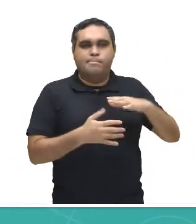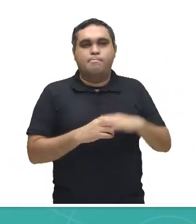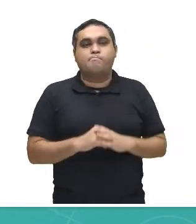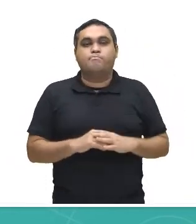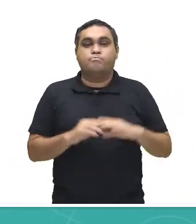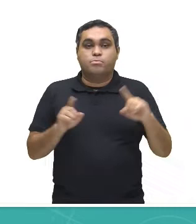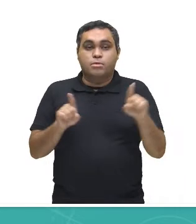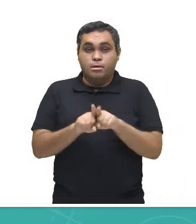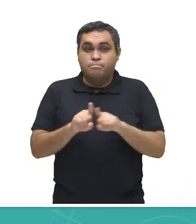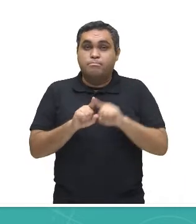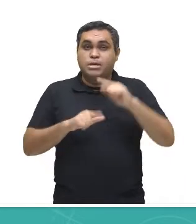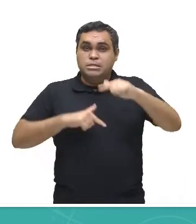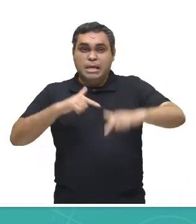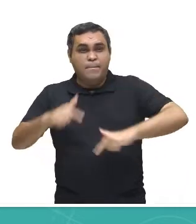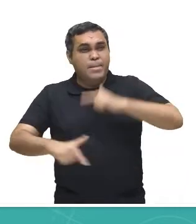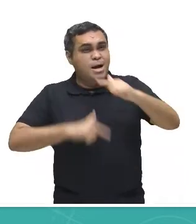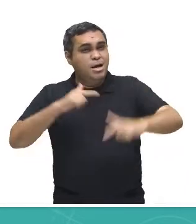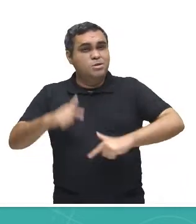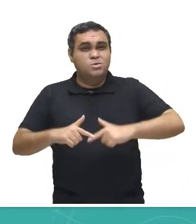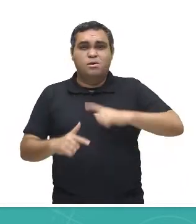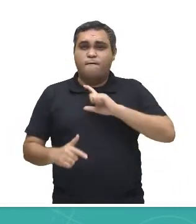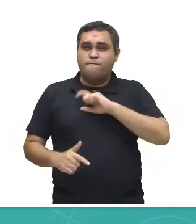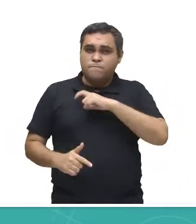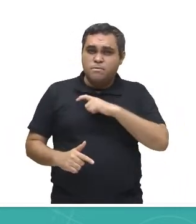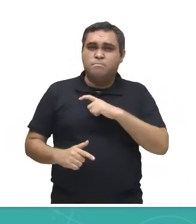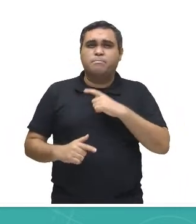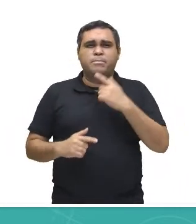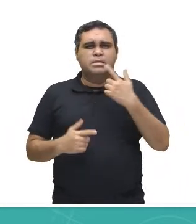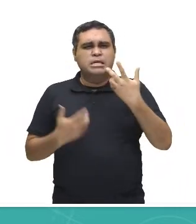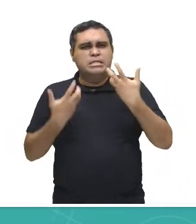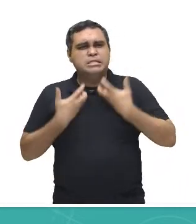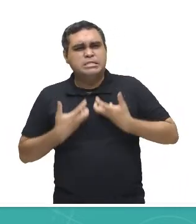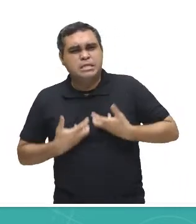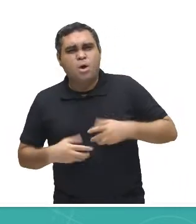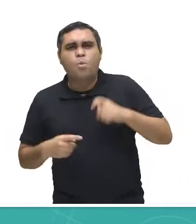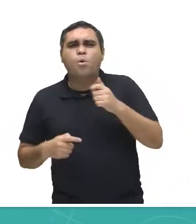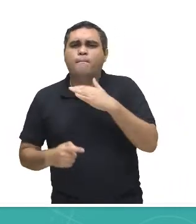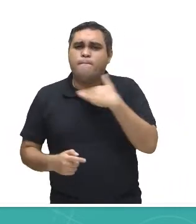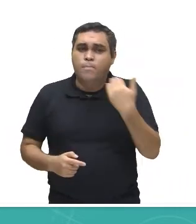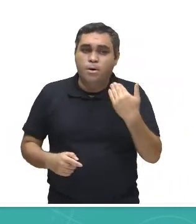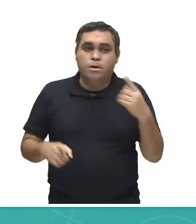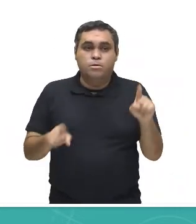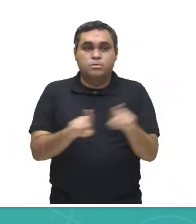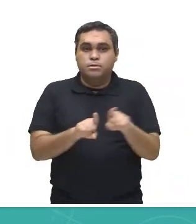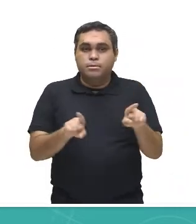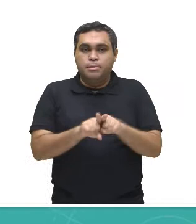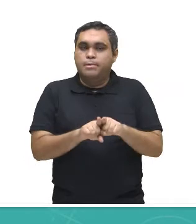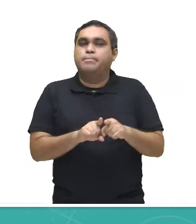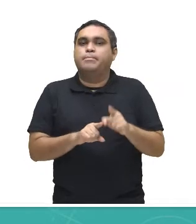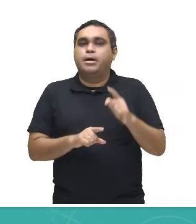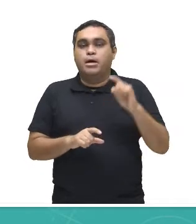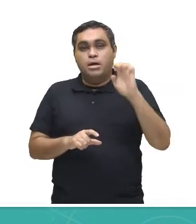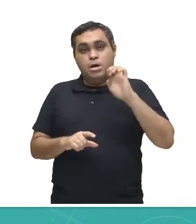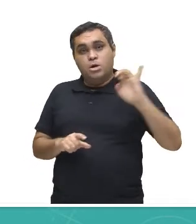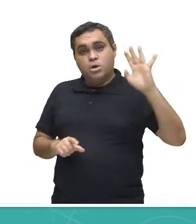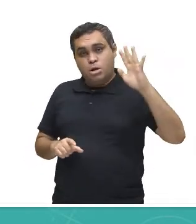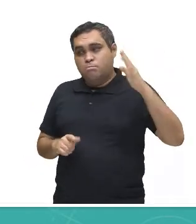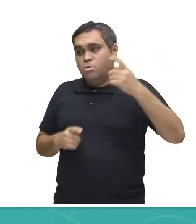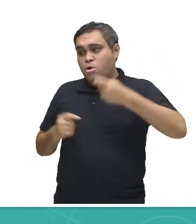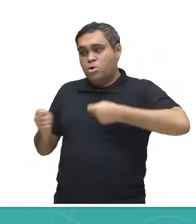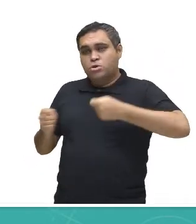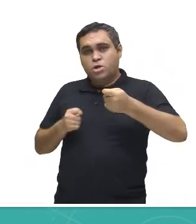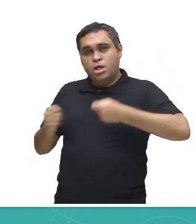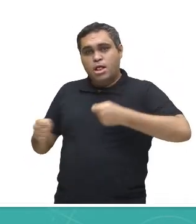à exaustão. E a imposição de hábitos ou modos de administração europeu. É claro, os europeus